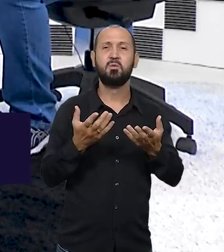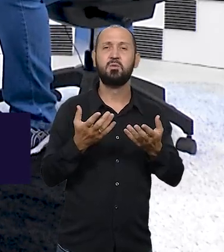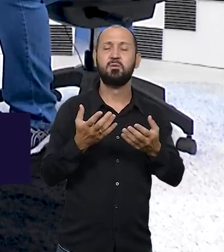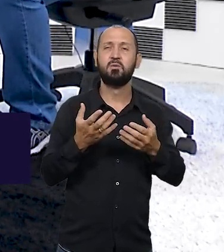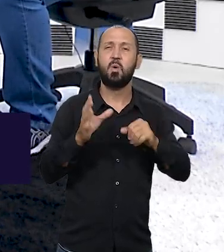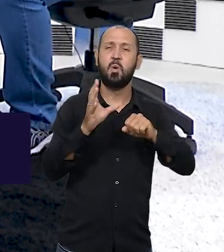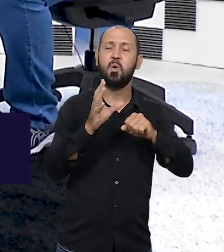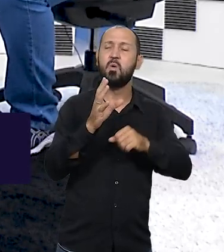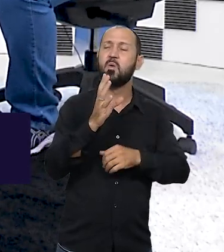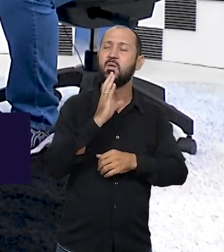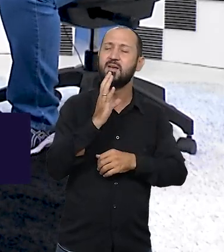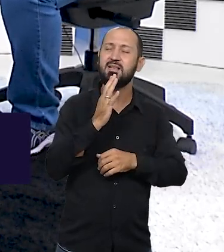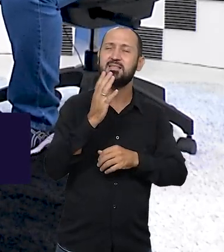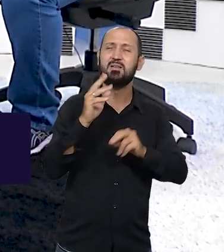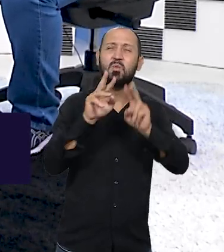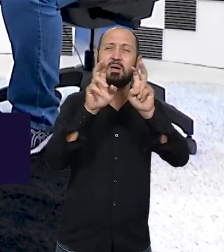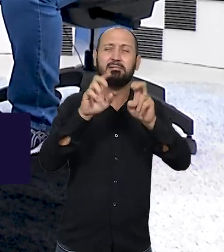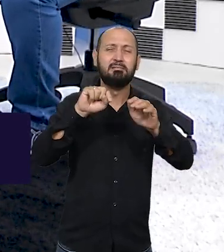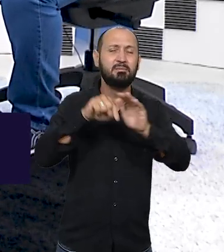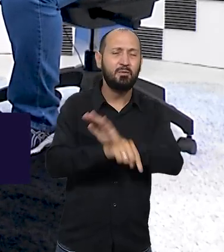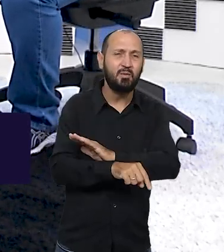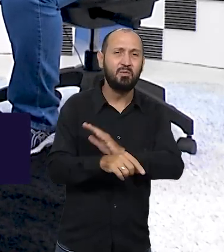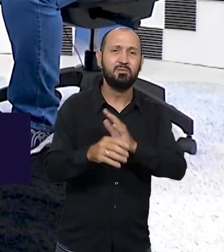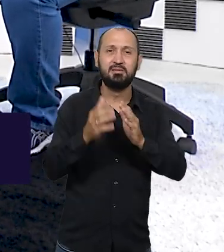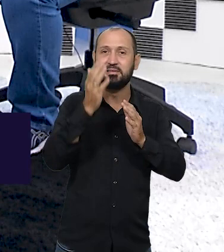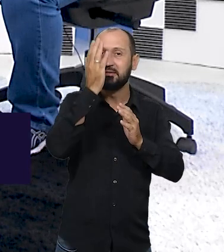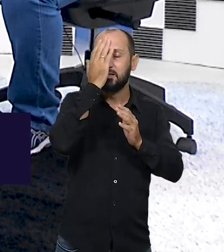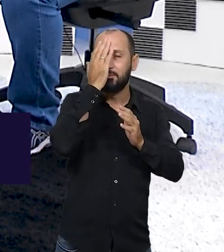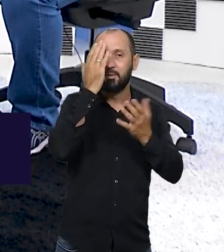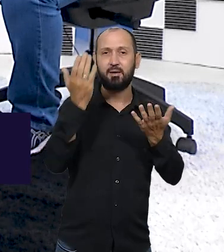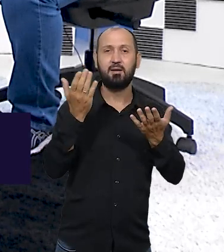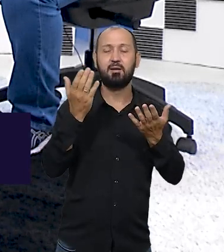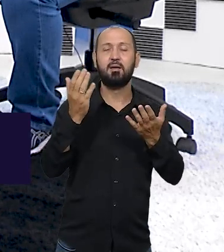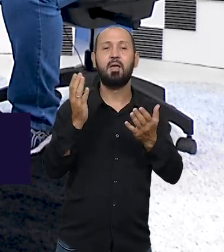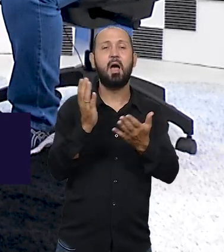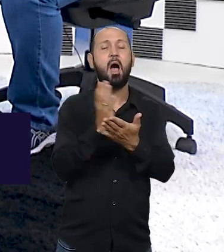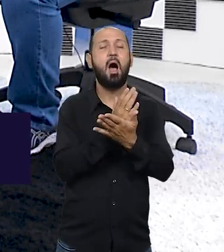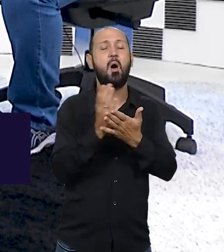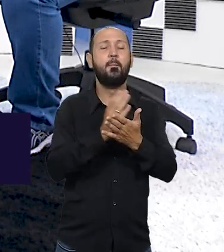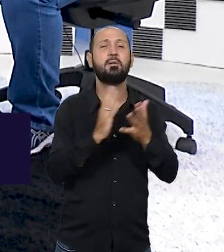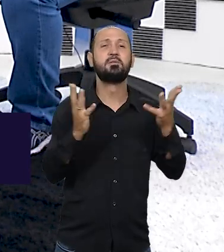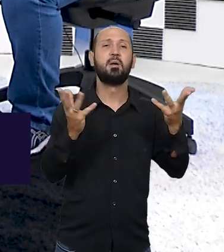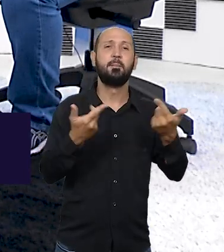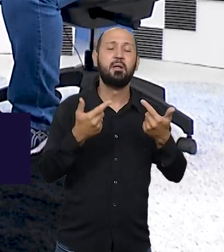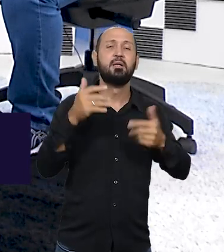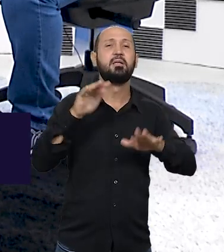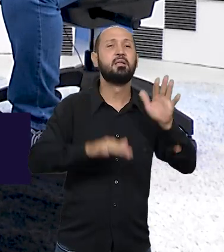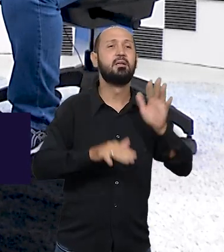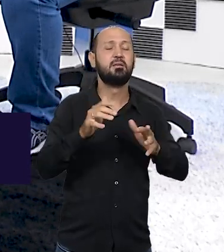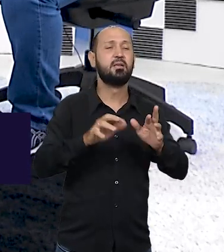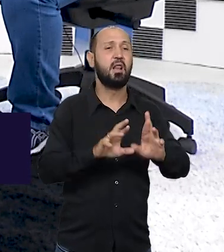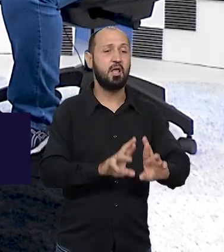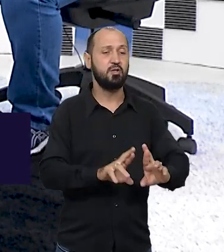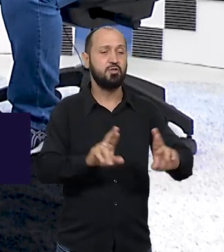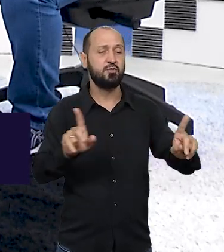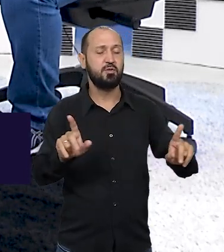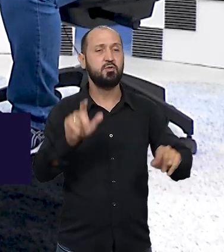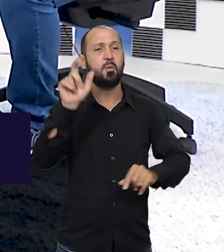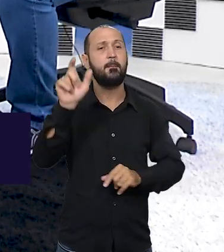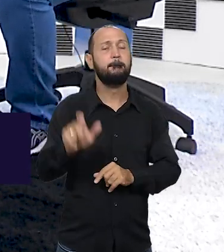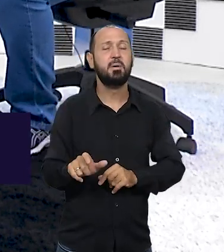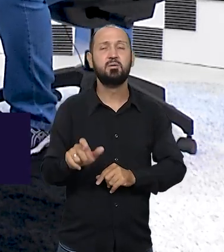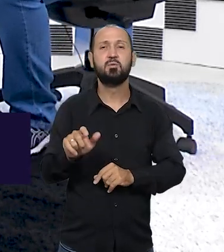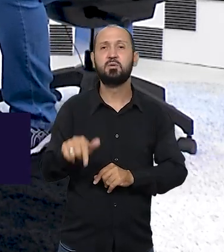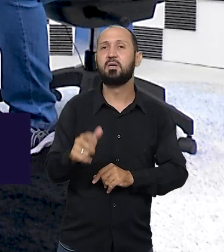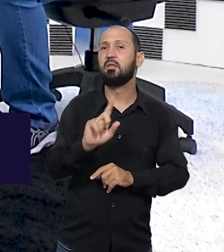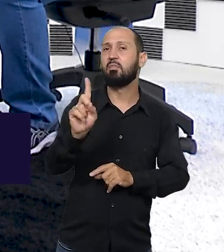um conhecimento, na verdade, sobre o assunto, né, e percebendo algumas habilidades que talvez diferenciem de uma